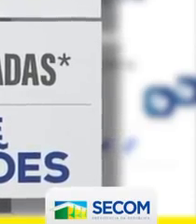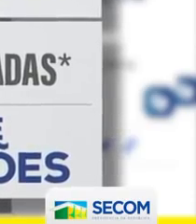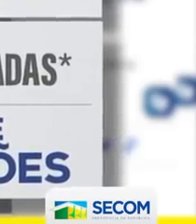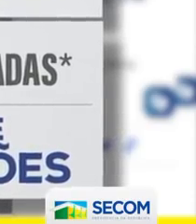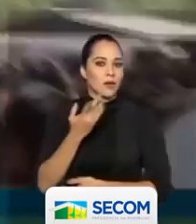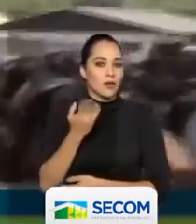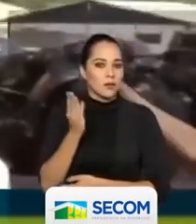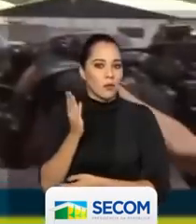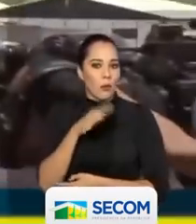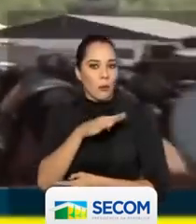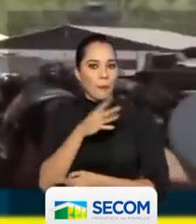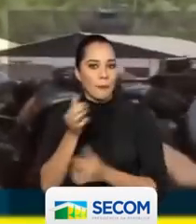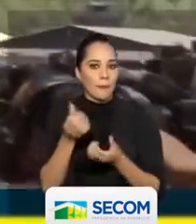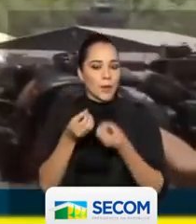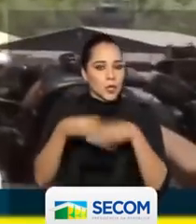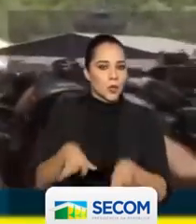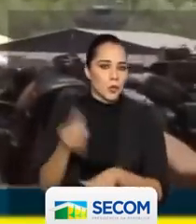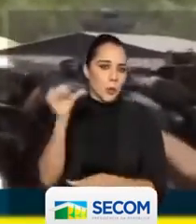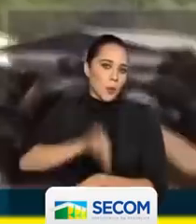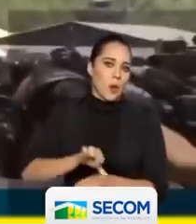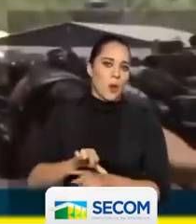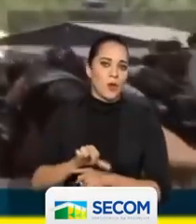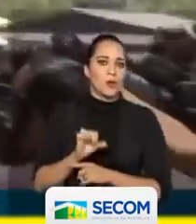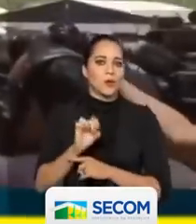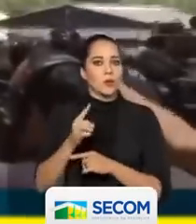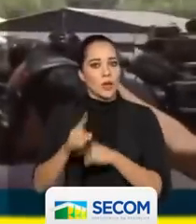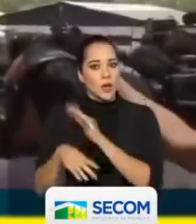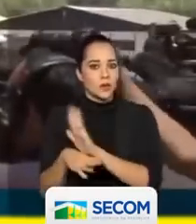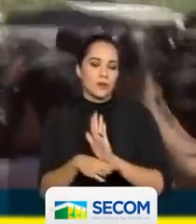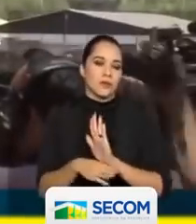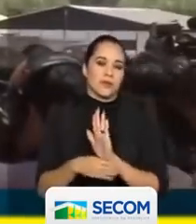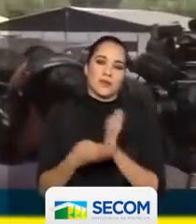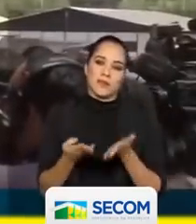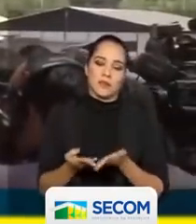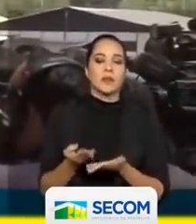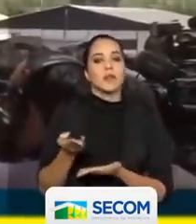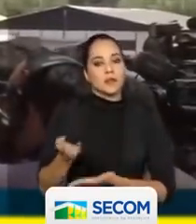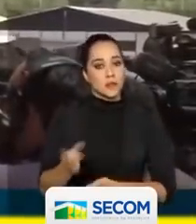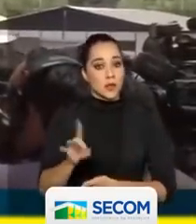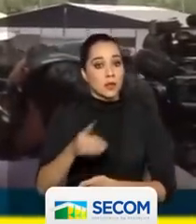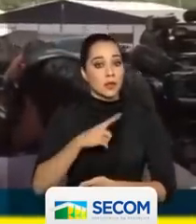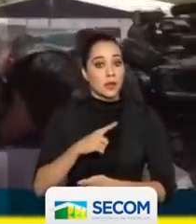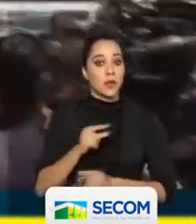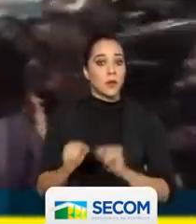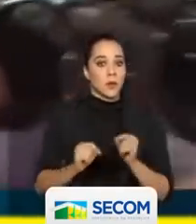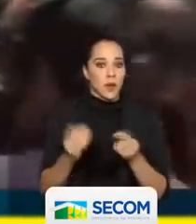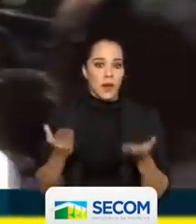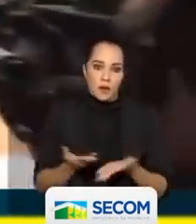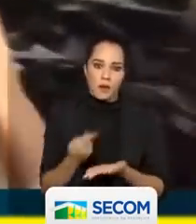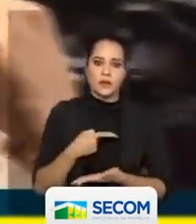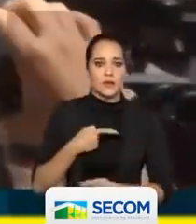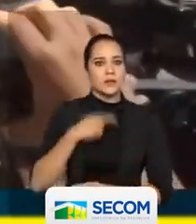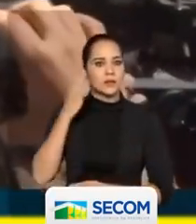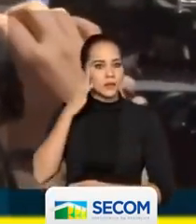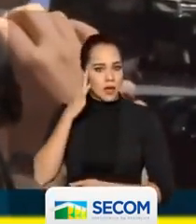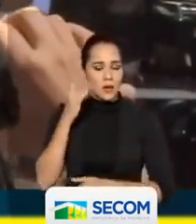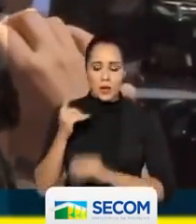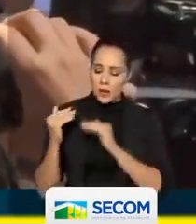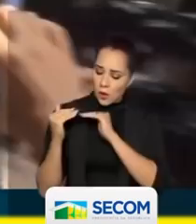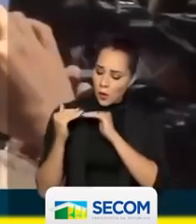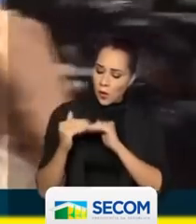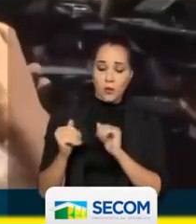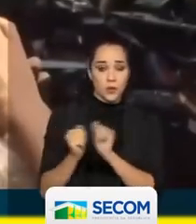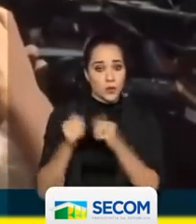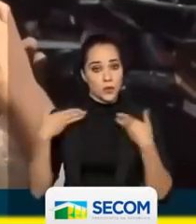Malefício é maior do que um possível benefício. Apenas isso. Estamos perfeitamente afinados com o Ministério